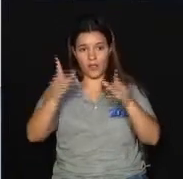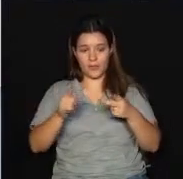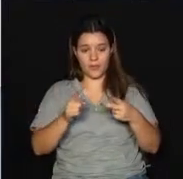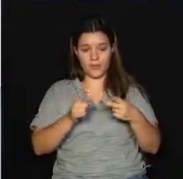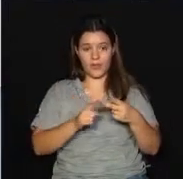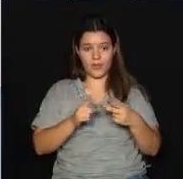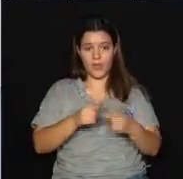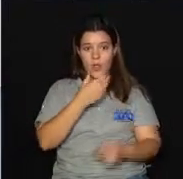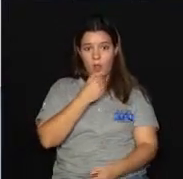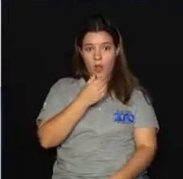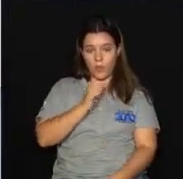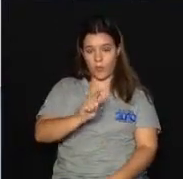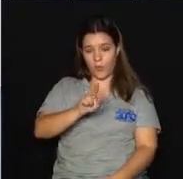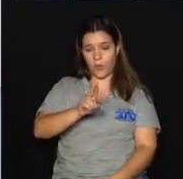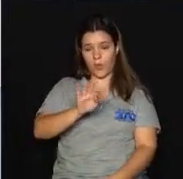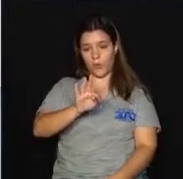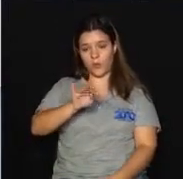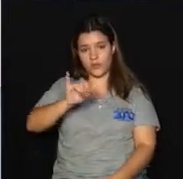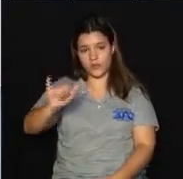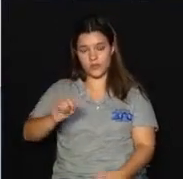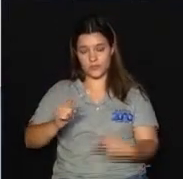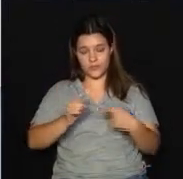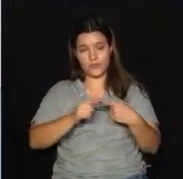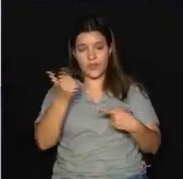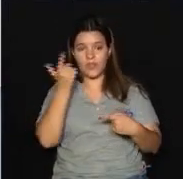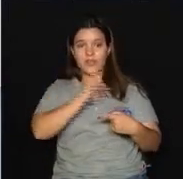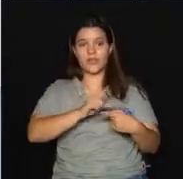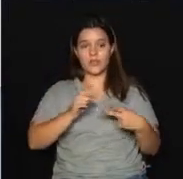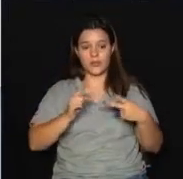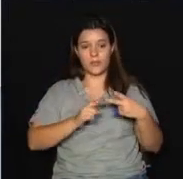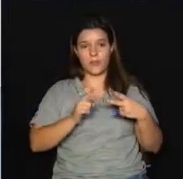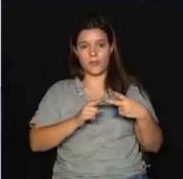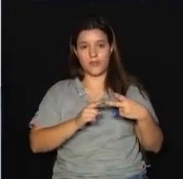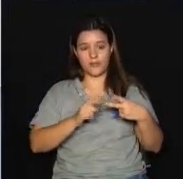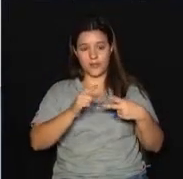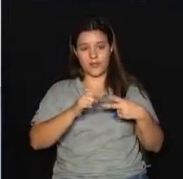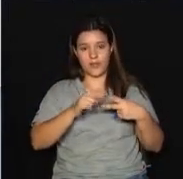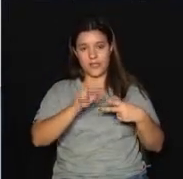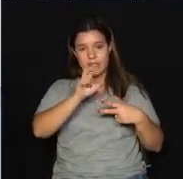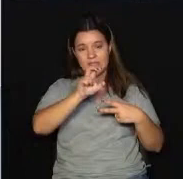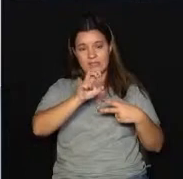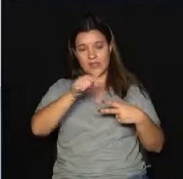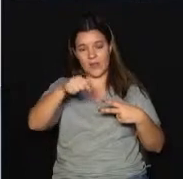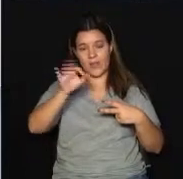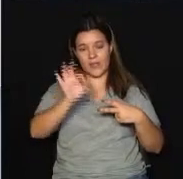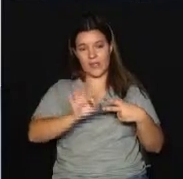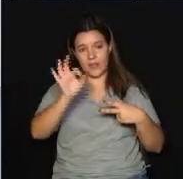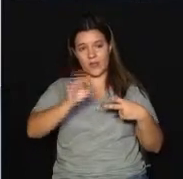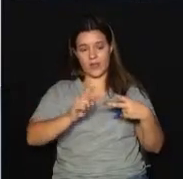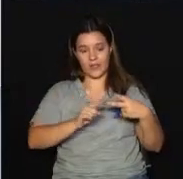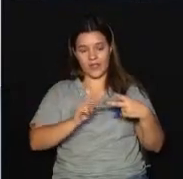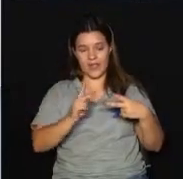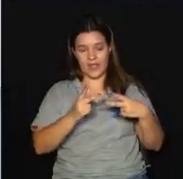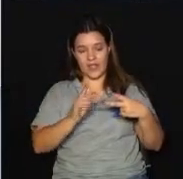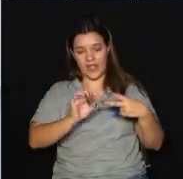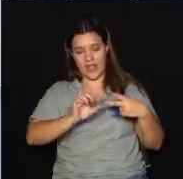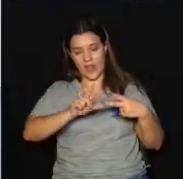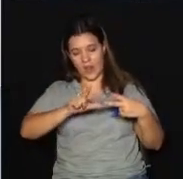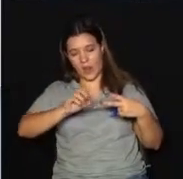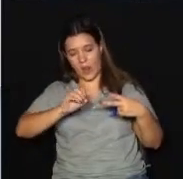do PSD, venceu o Eloy Pietá, do PT. O Guti teve 57% e o Eloy